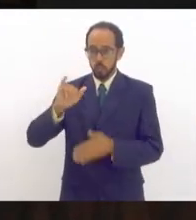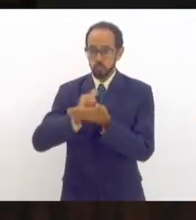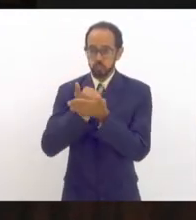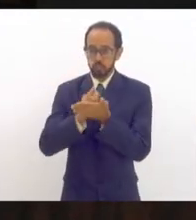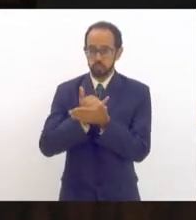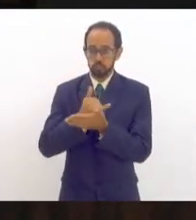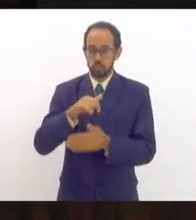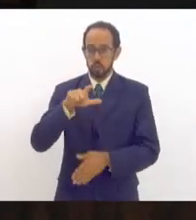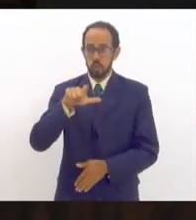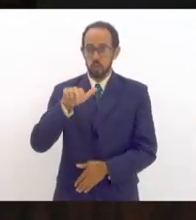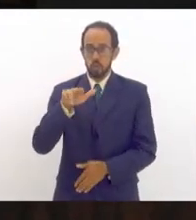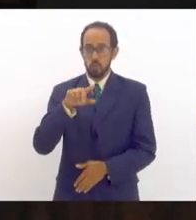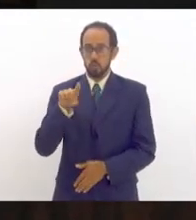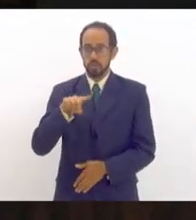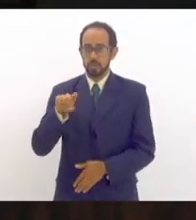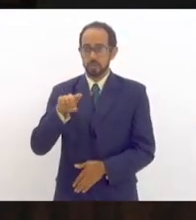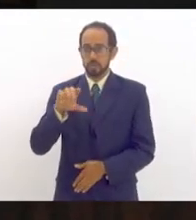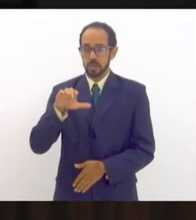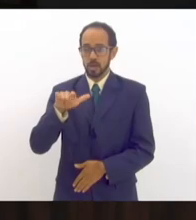Luiz Cláudio